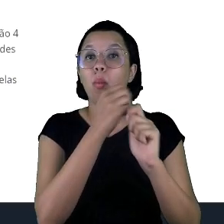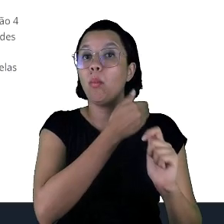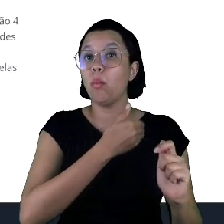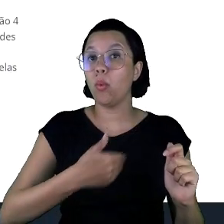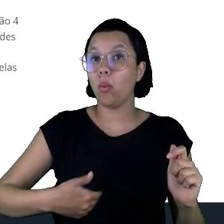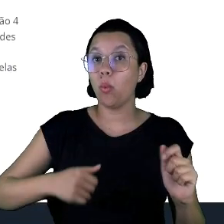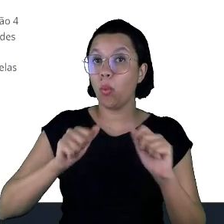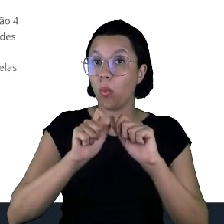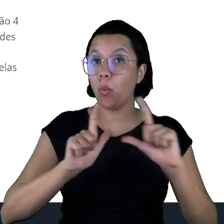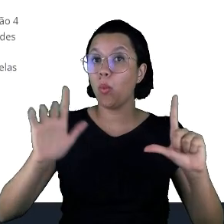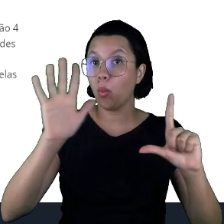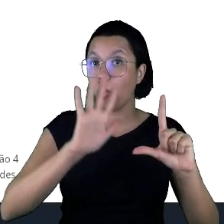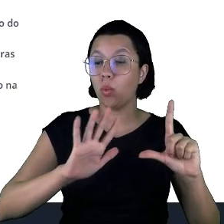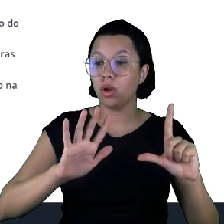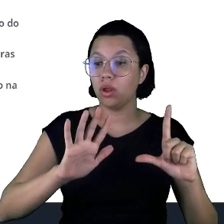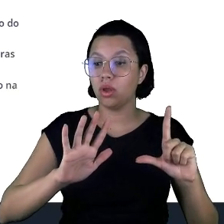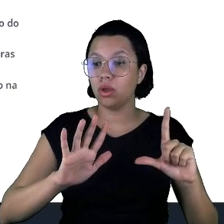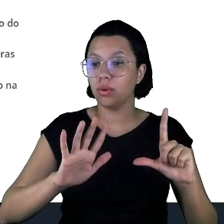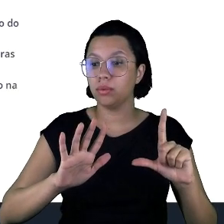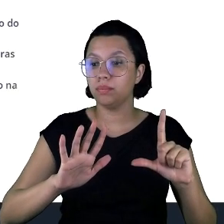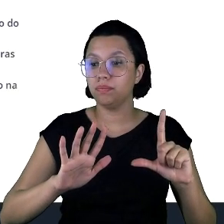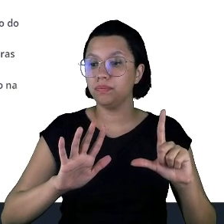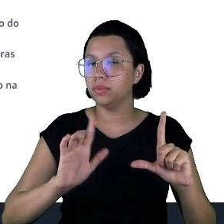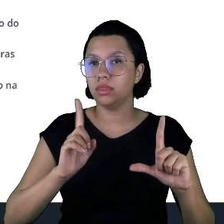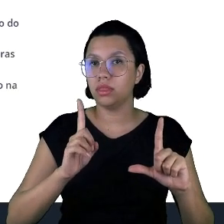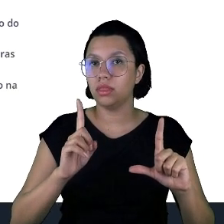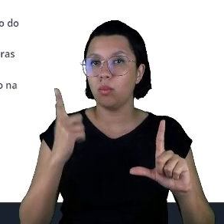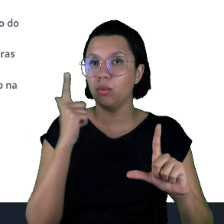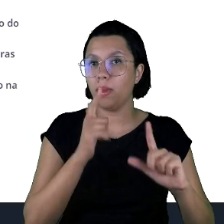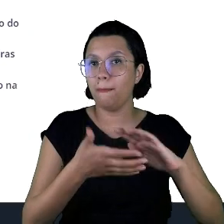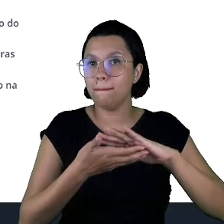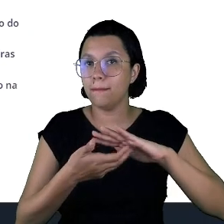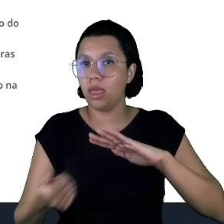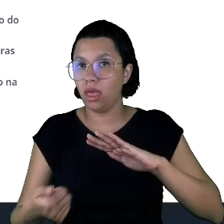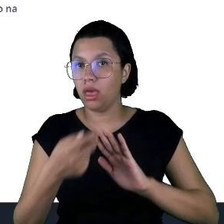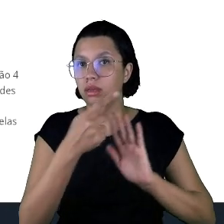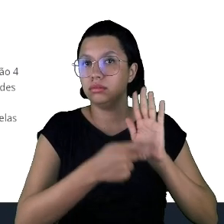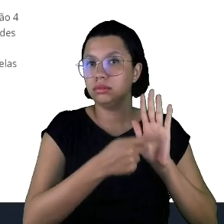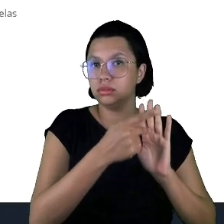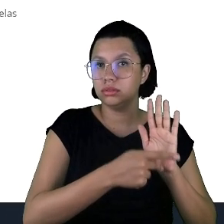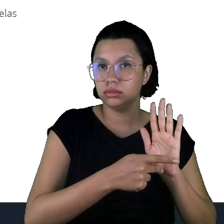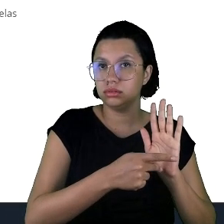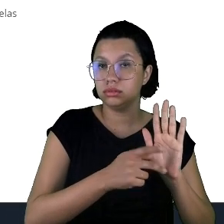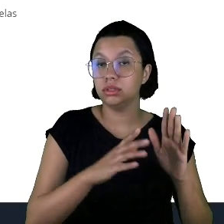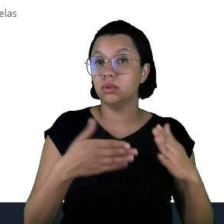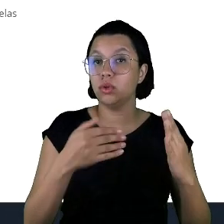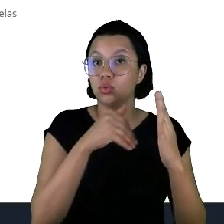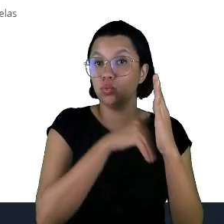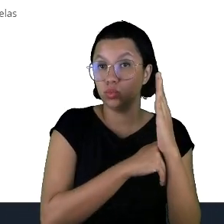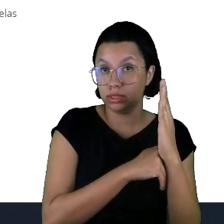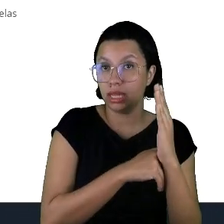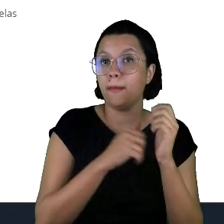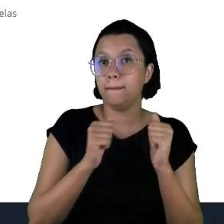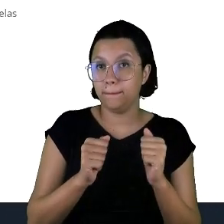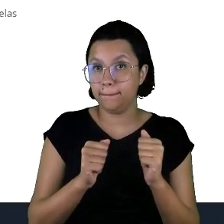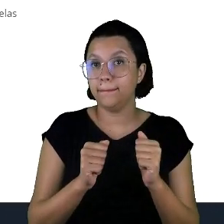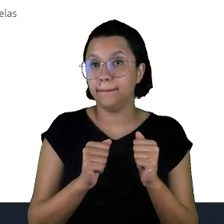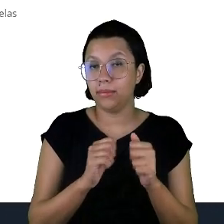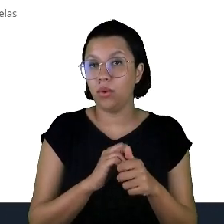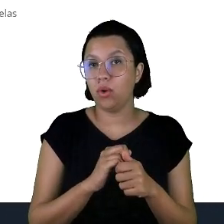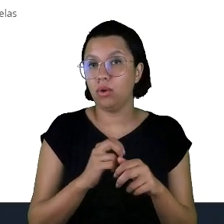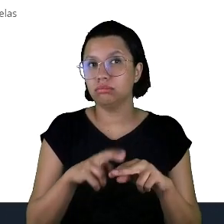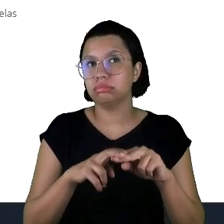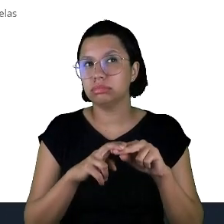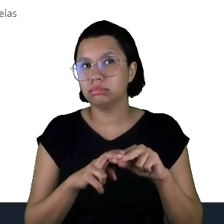no público não possibilita extrair a listagem em Excel, enquanto no interno possibilita, por